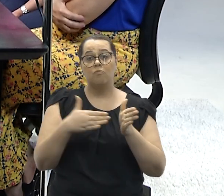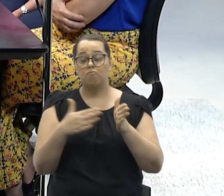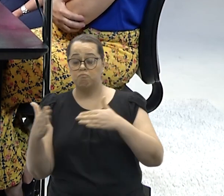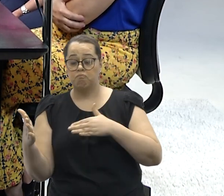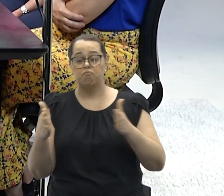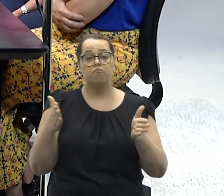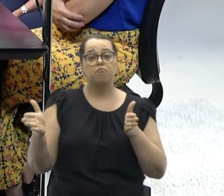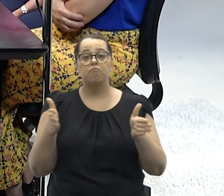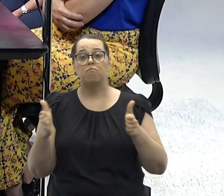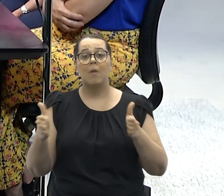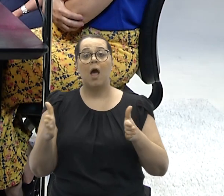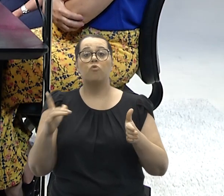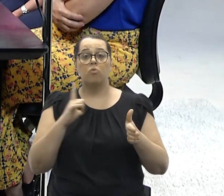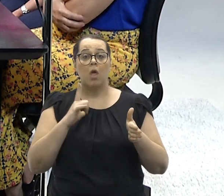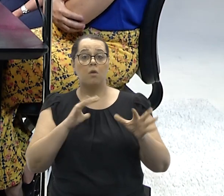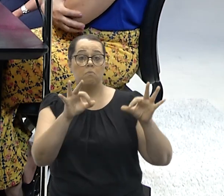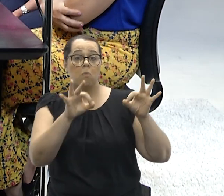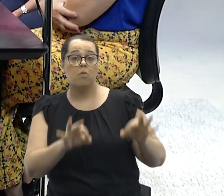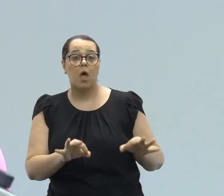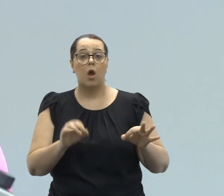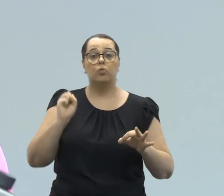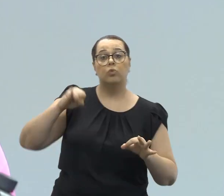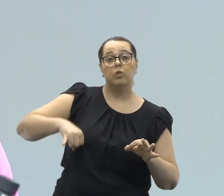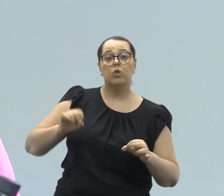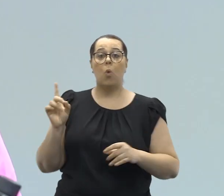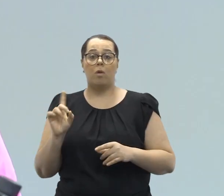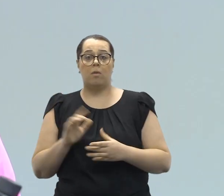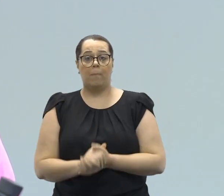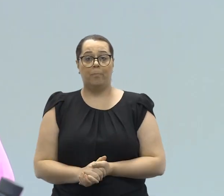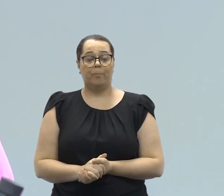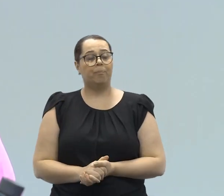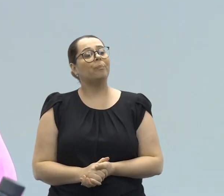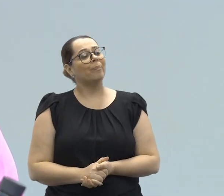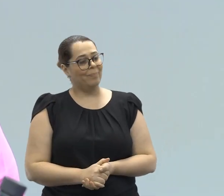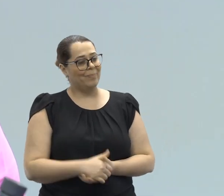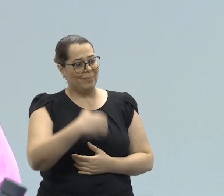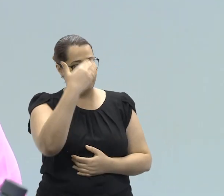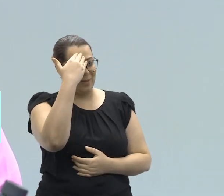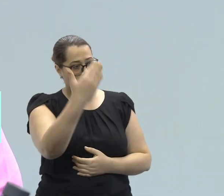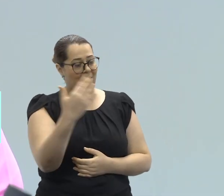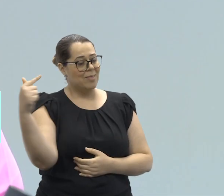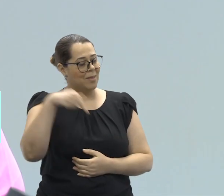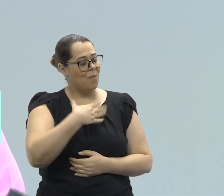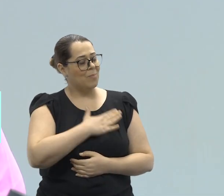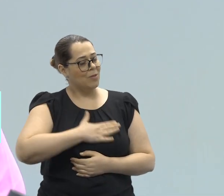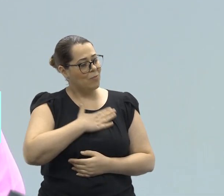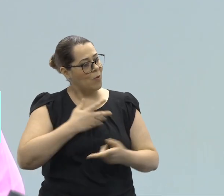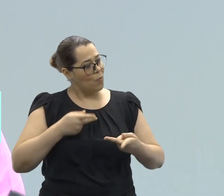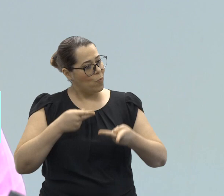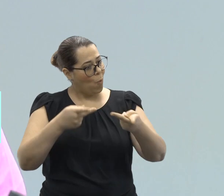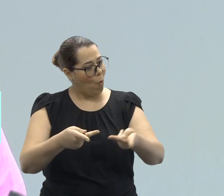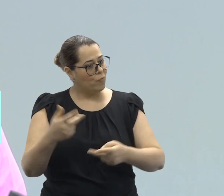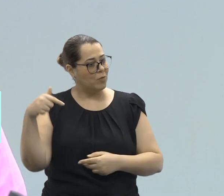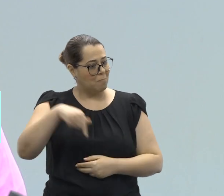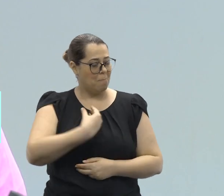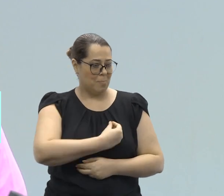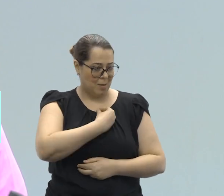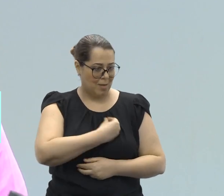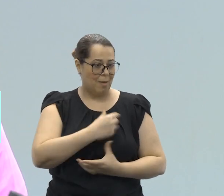A gente tem problema? Conta isso para a gente. É um prazer estar aqui. E, na verdade, assim, a Lei